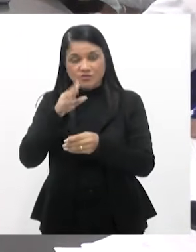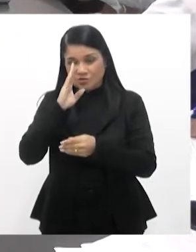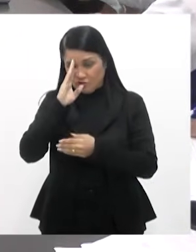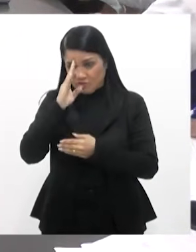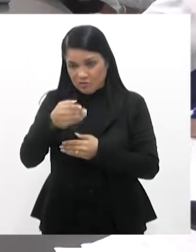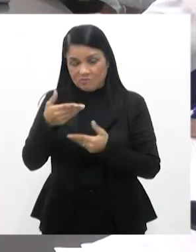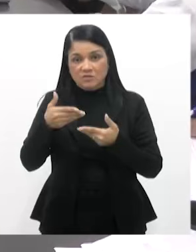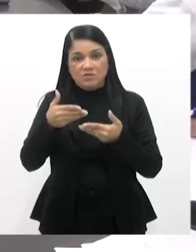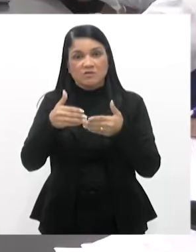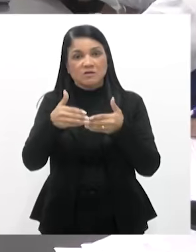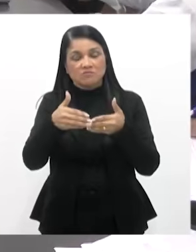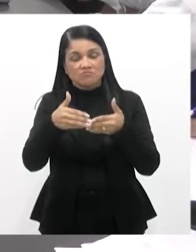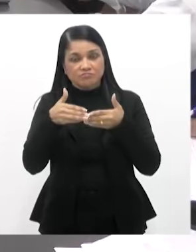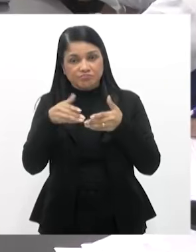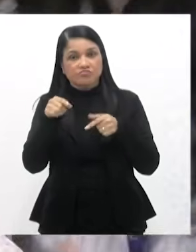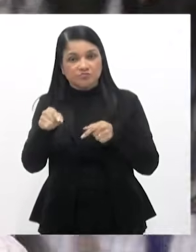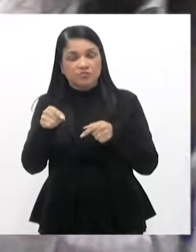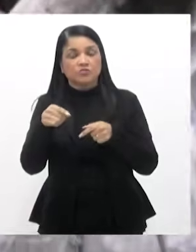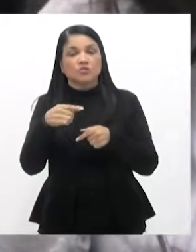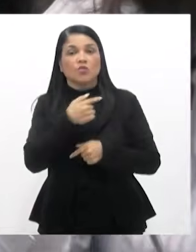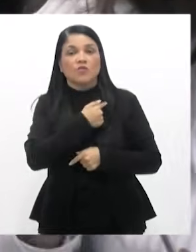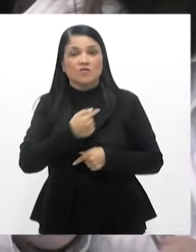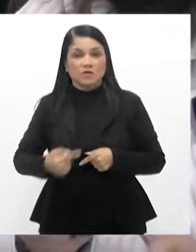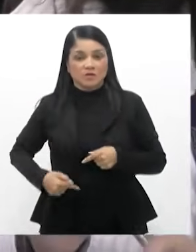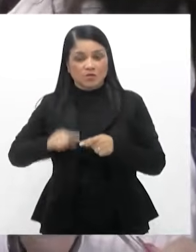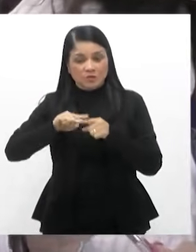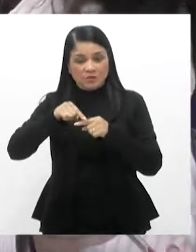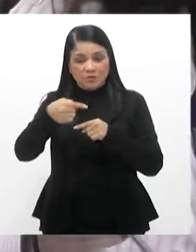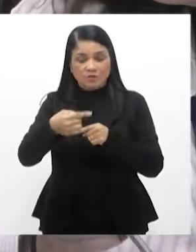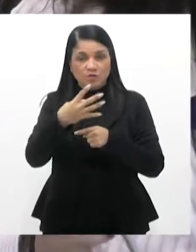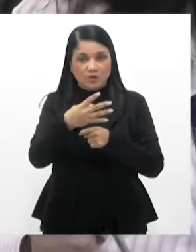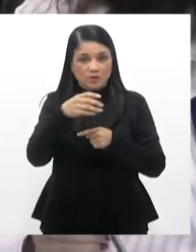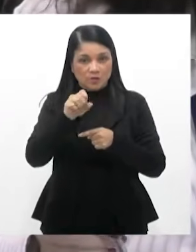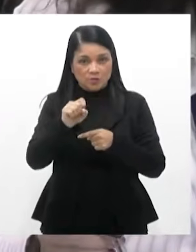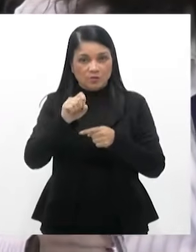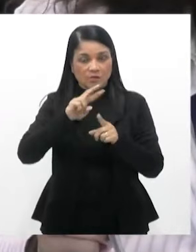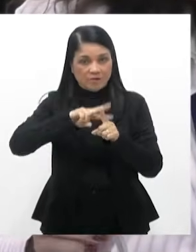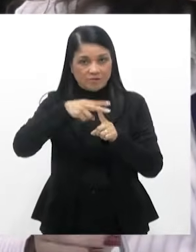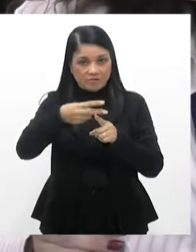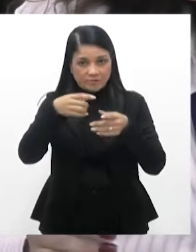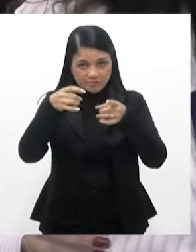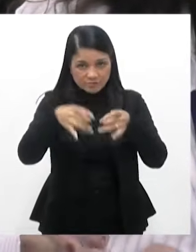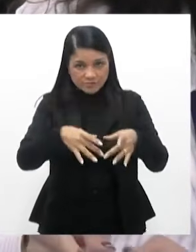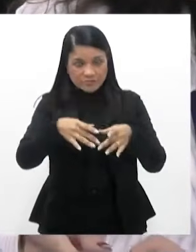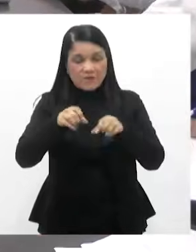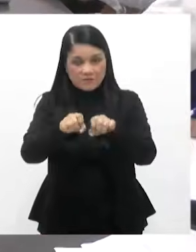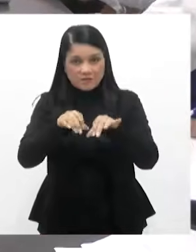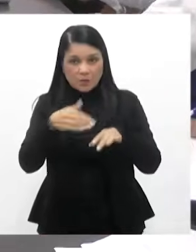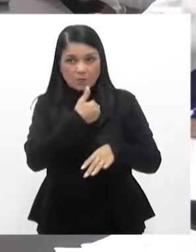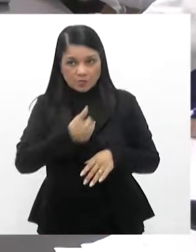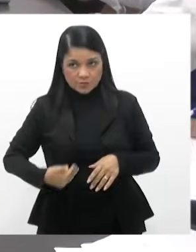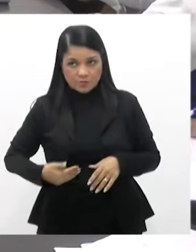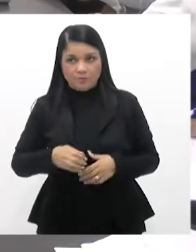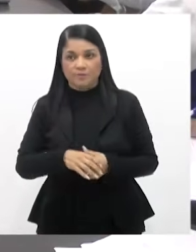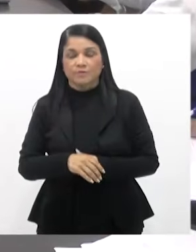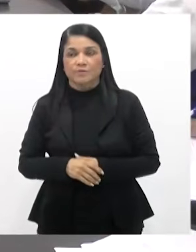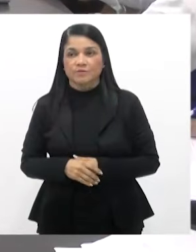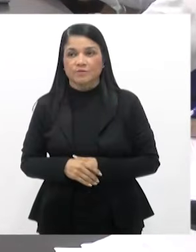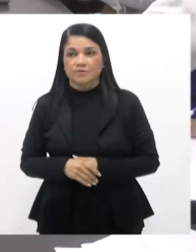pelo governador em exercício até 48 Sim, horas aí- após a vacância Isso. e será realizada em sessão pública.